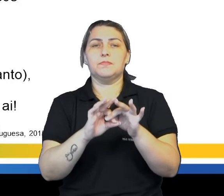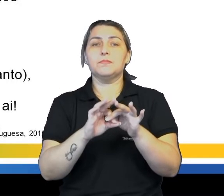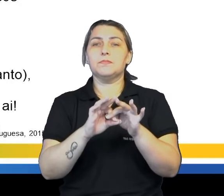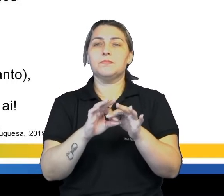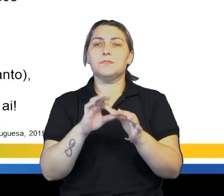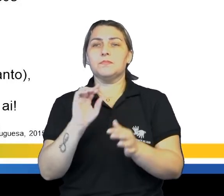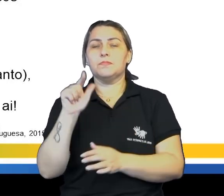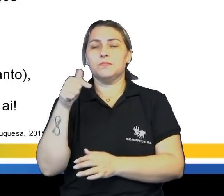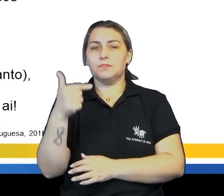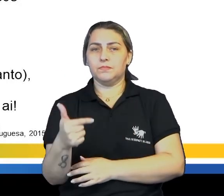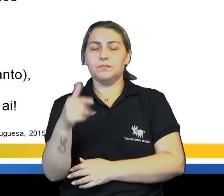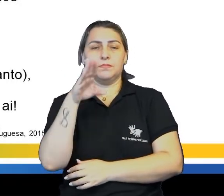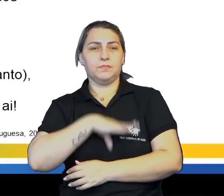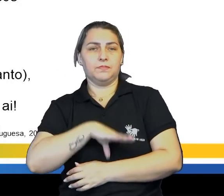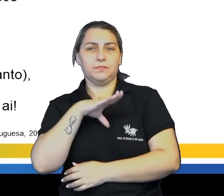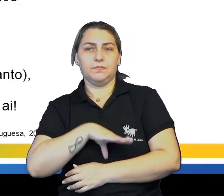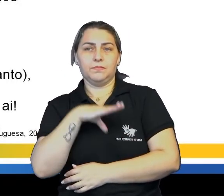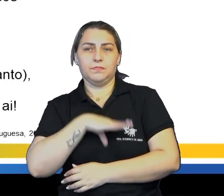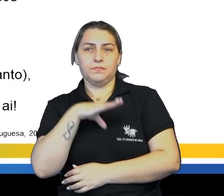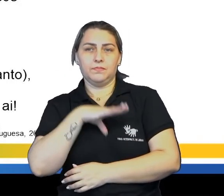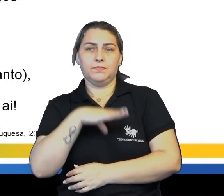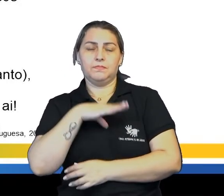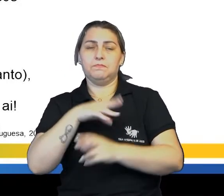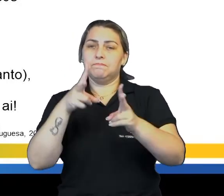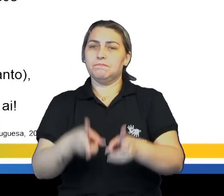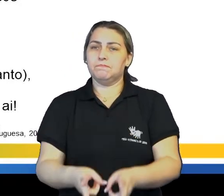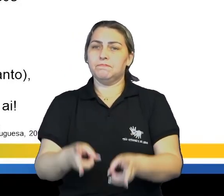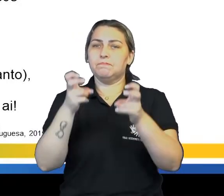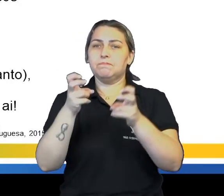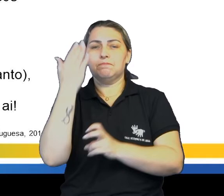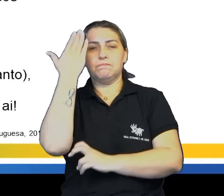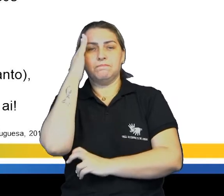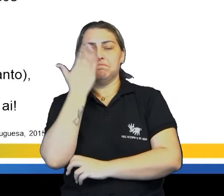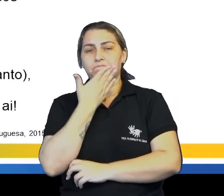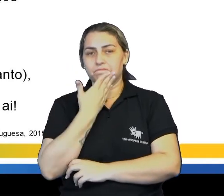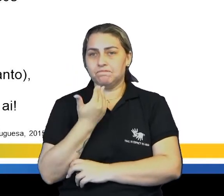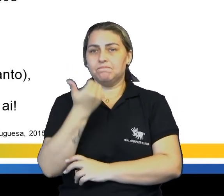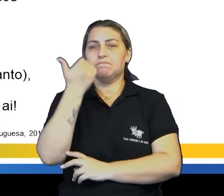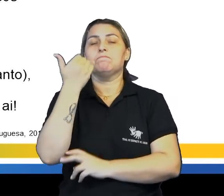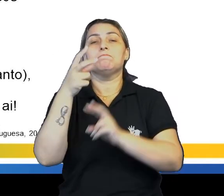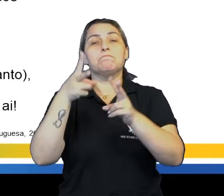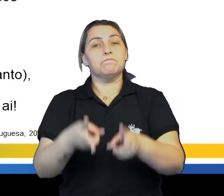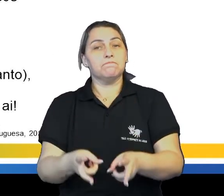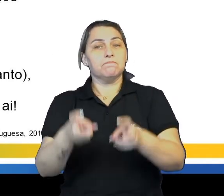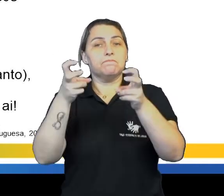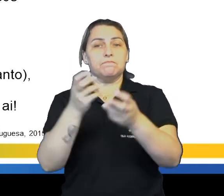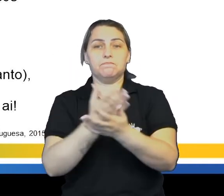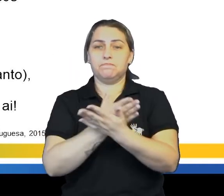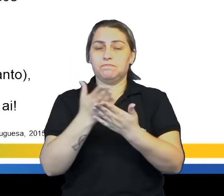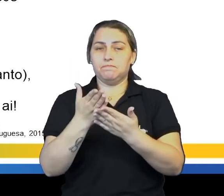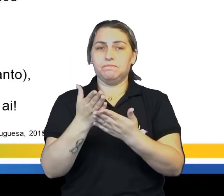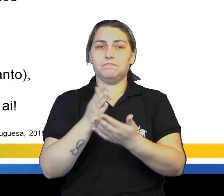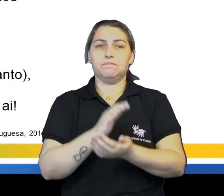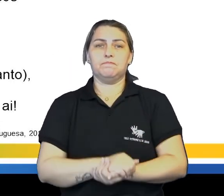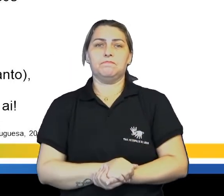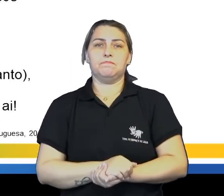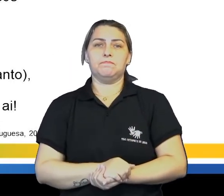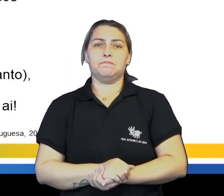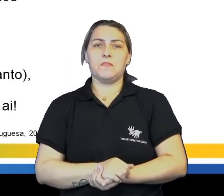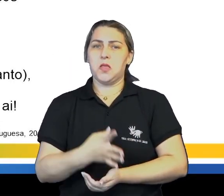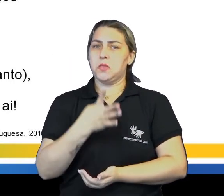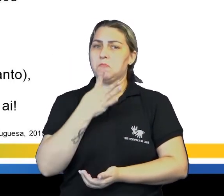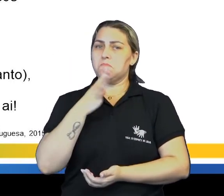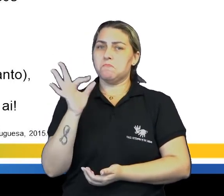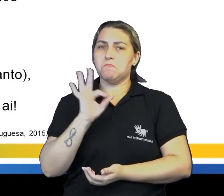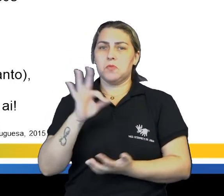texto ao lado, da língua portuguesa atualizada, percebemos que a compreensão é melhor. Percebemos no começo, que diz assim: não